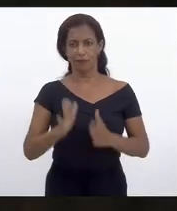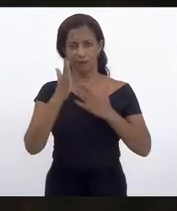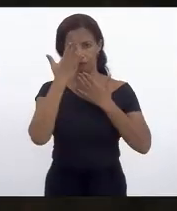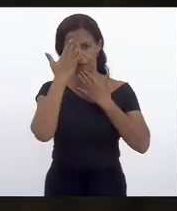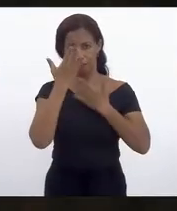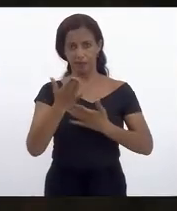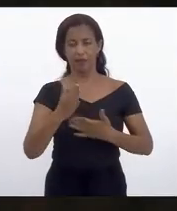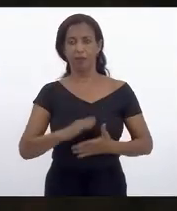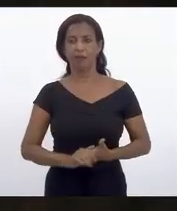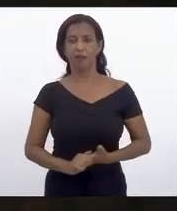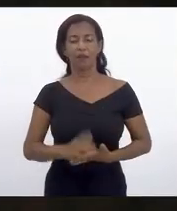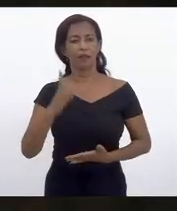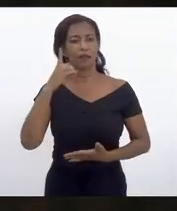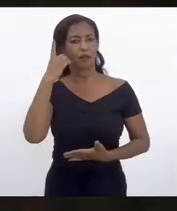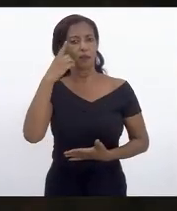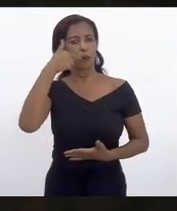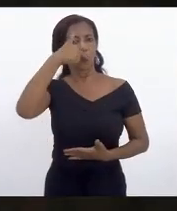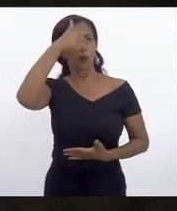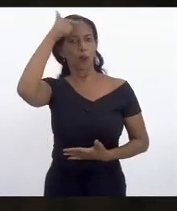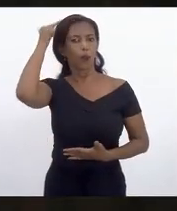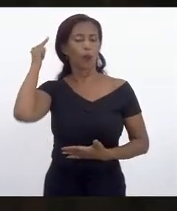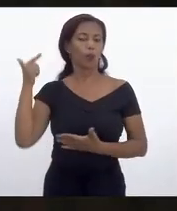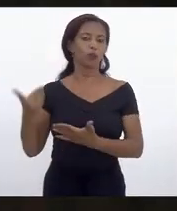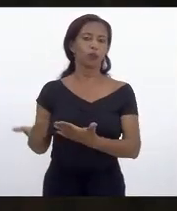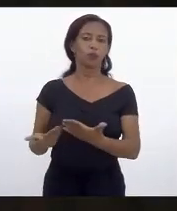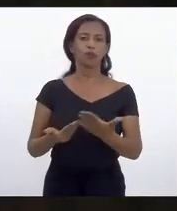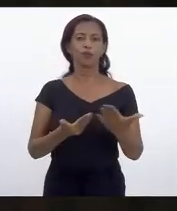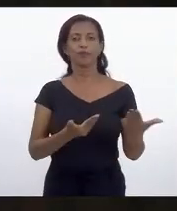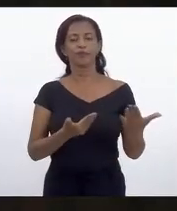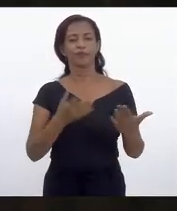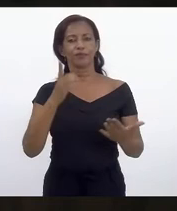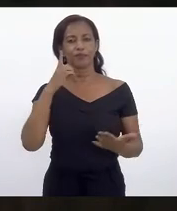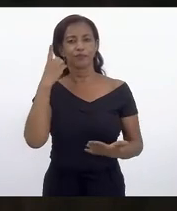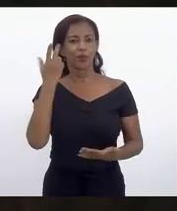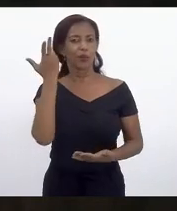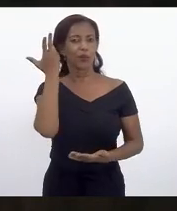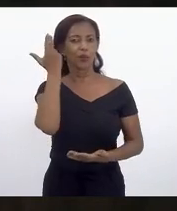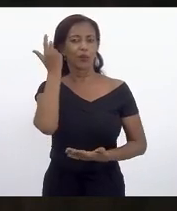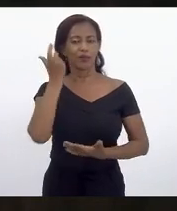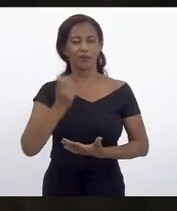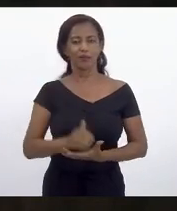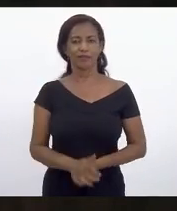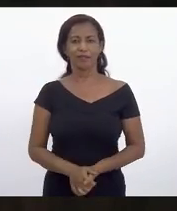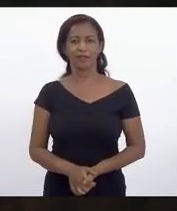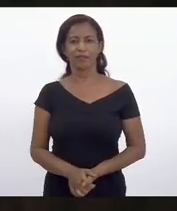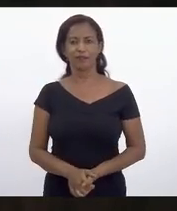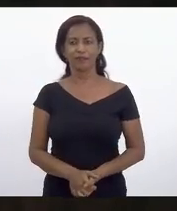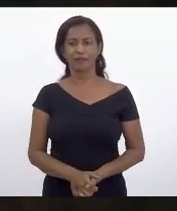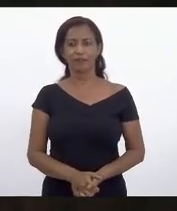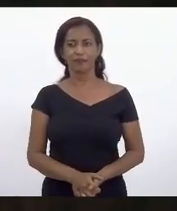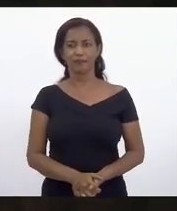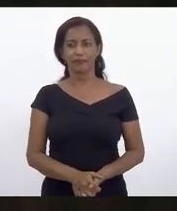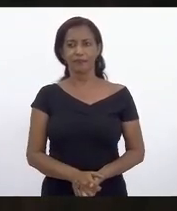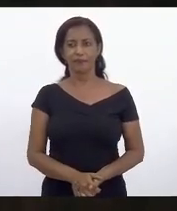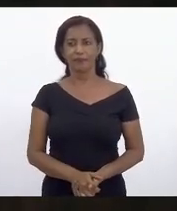Agradecendo ao deputado Luiz Paulo, próximo orador inscrito é o nobre deputado Eliomar Coelho.